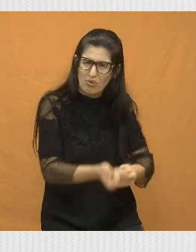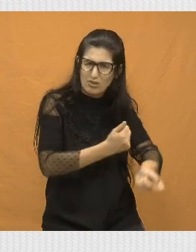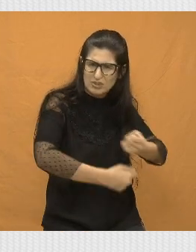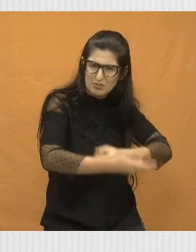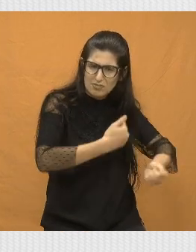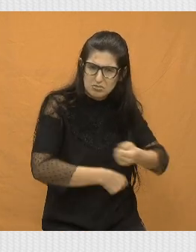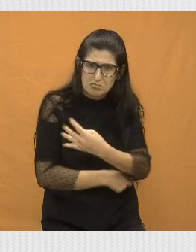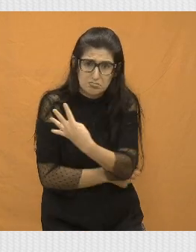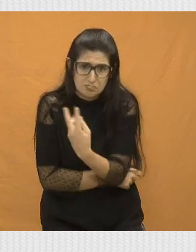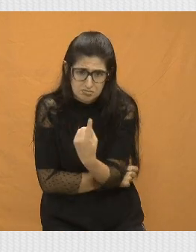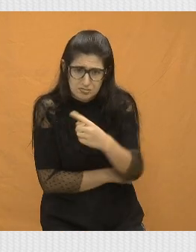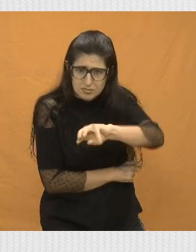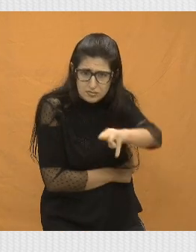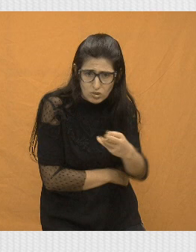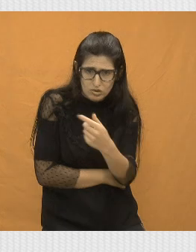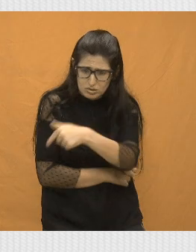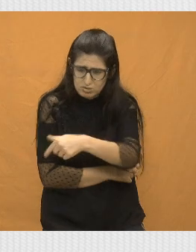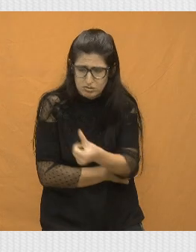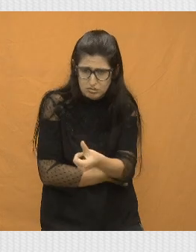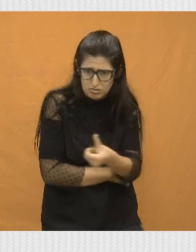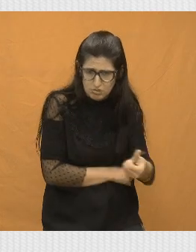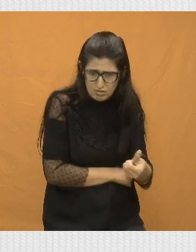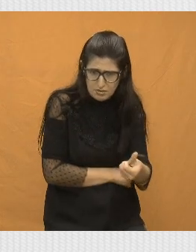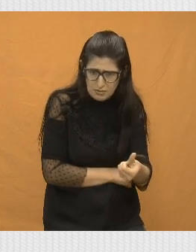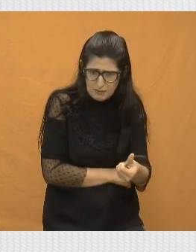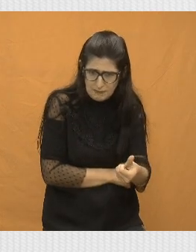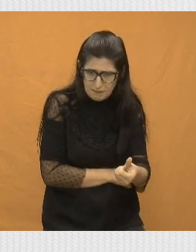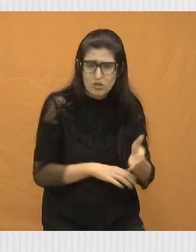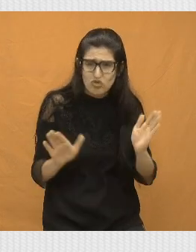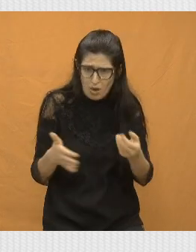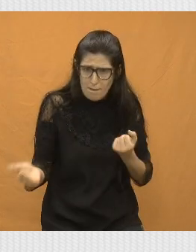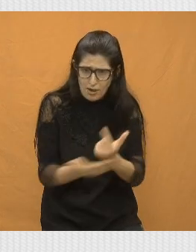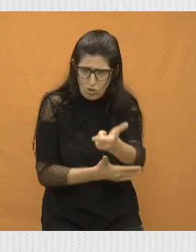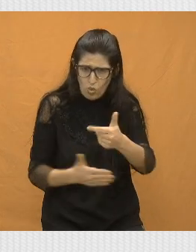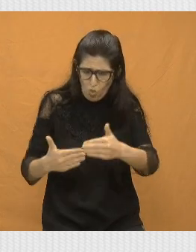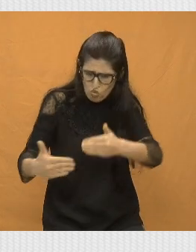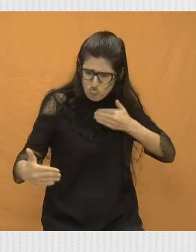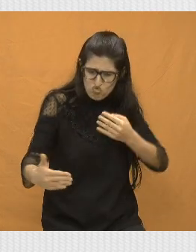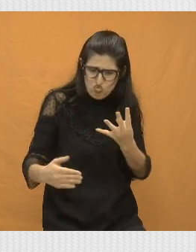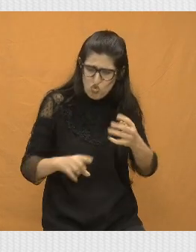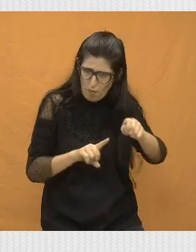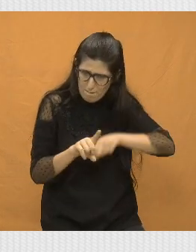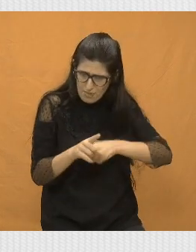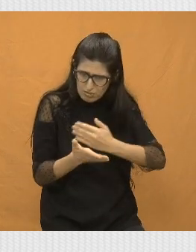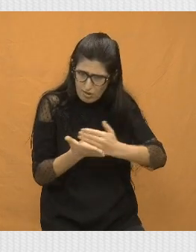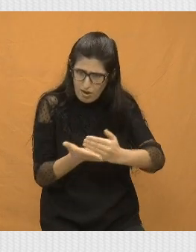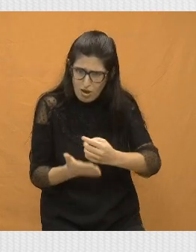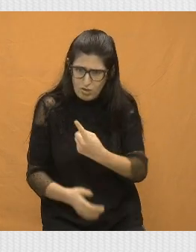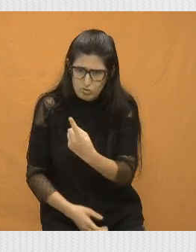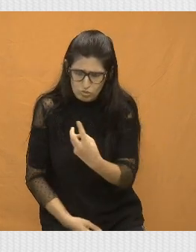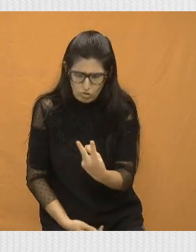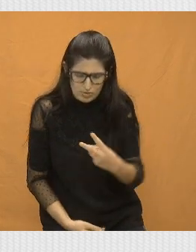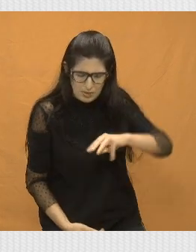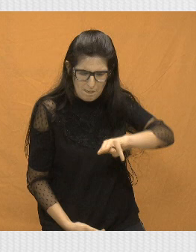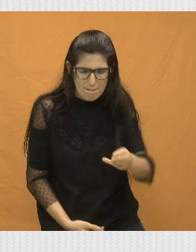41.766.000 meta orçamentária. E liquidado no primeiro quadrimestre,